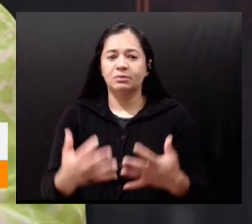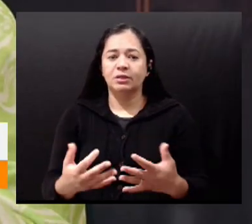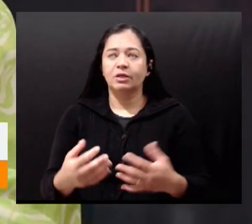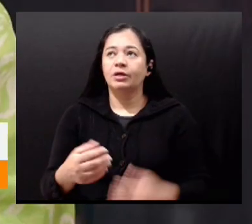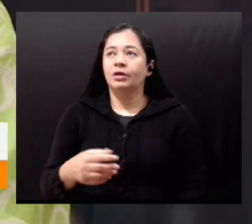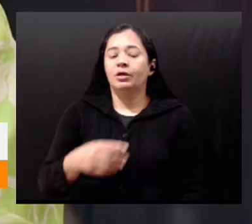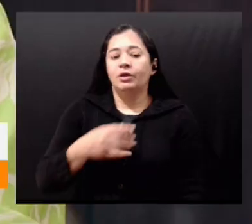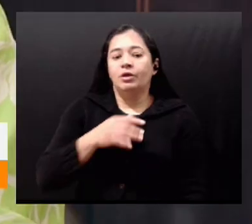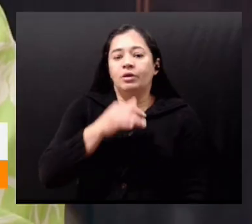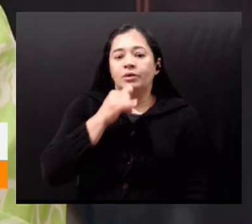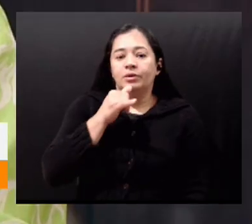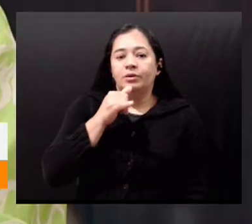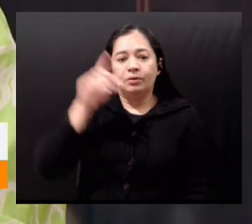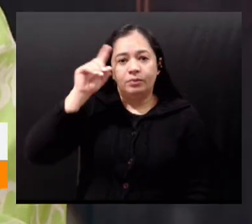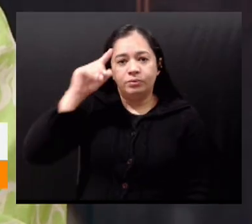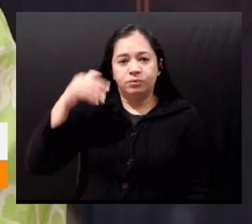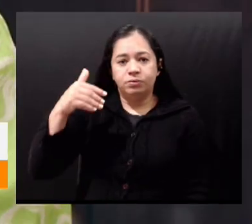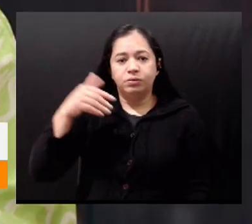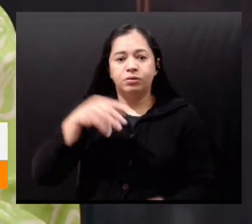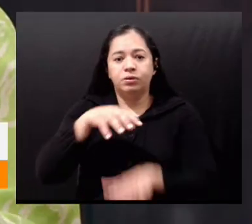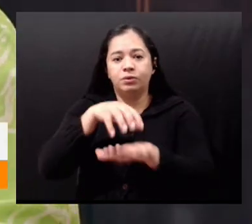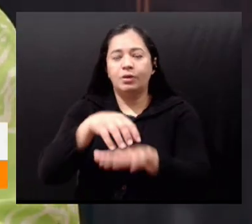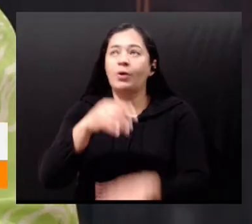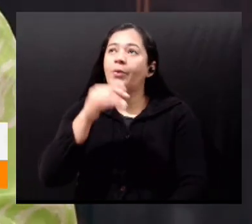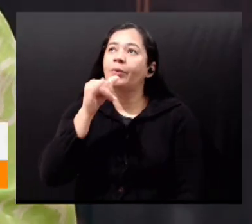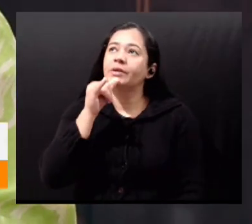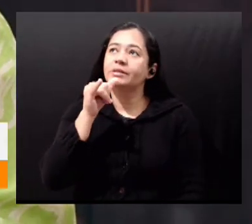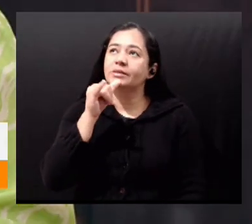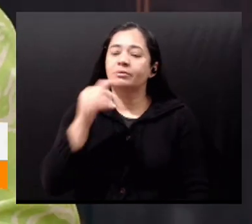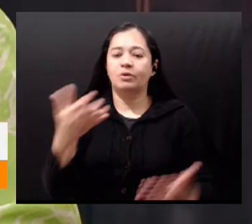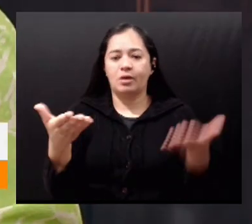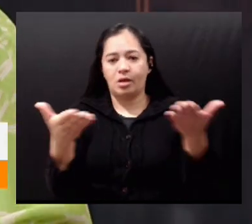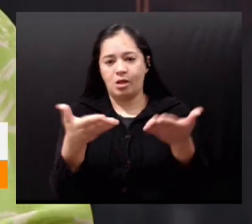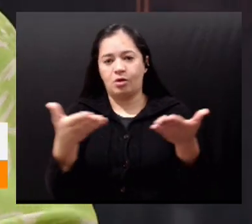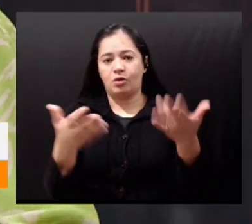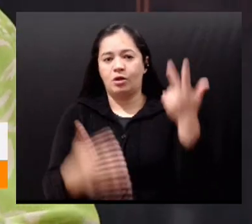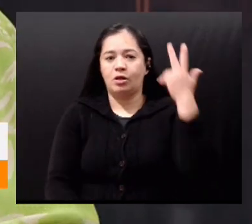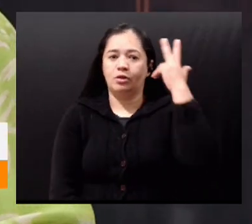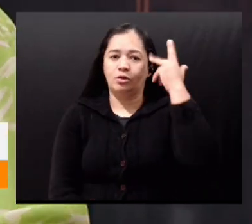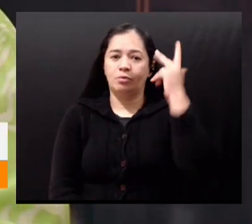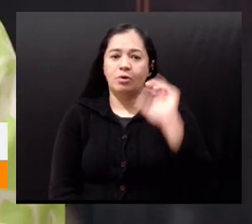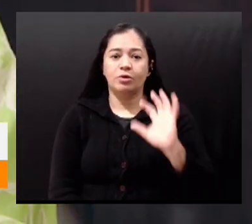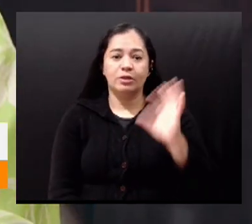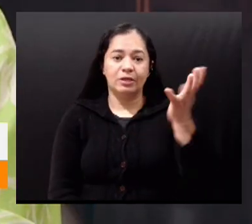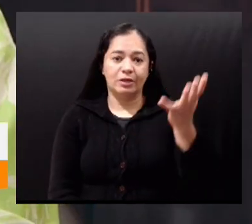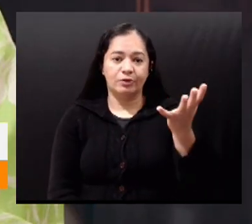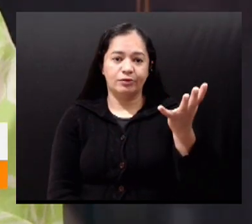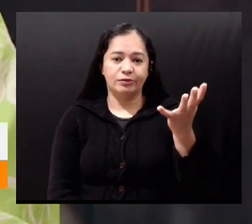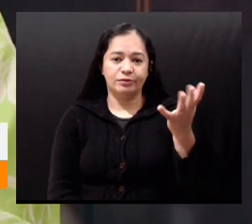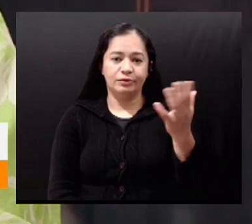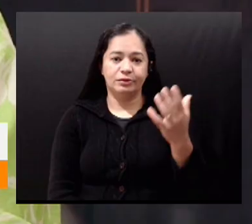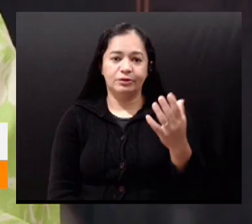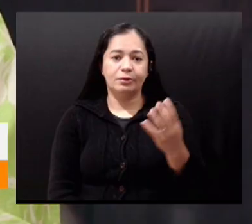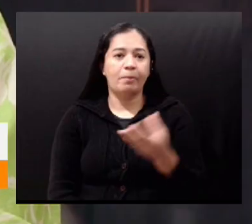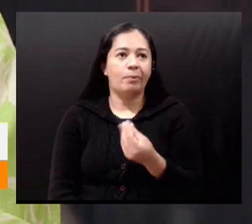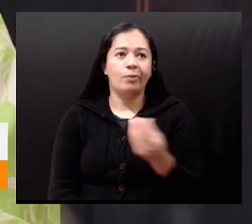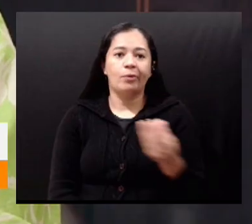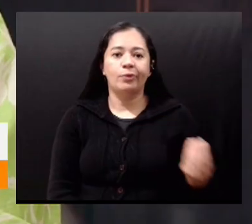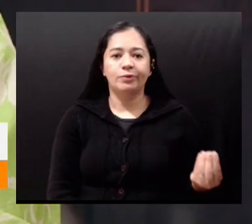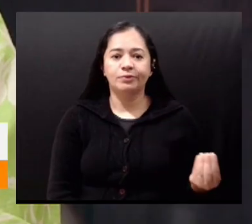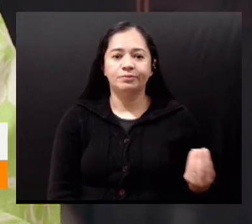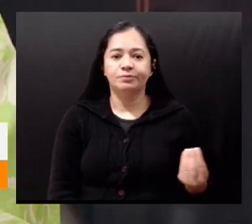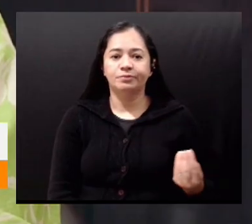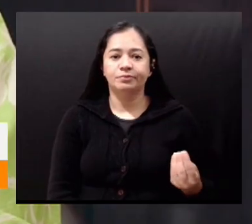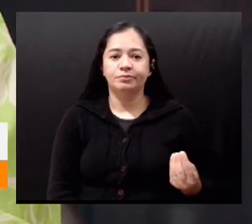nós. Uhum. Vamos dar um exemplo agora, muito comum, que vem acontecendo com muita frequência: Uhum. separação dos